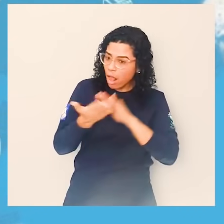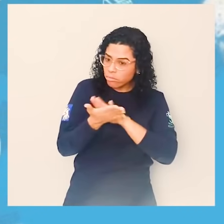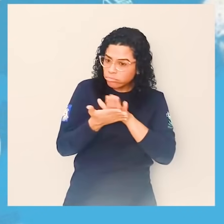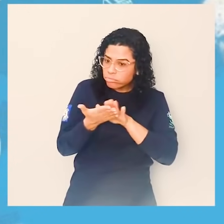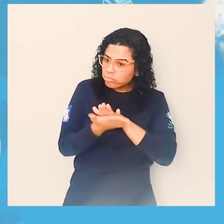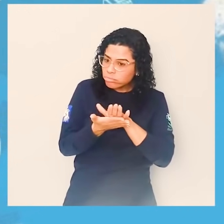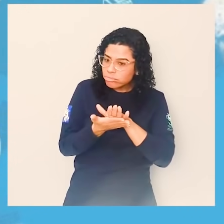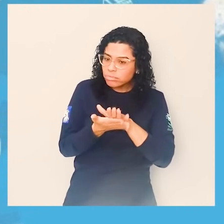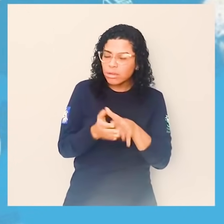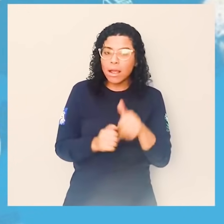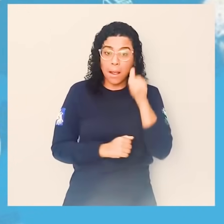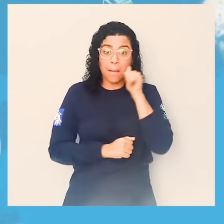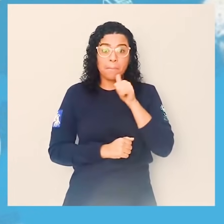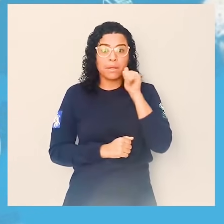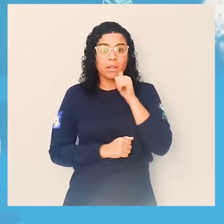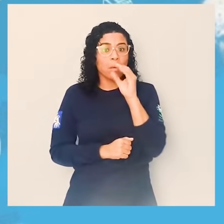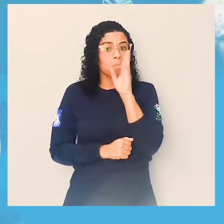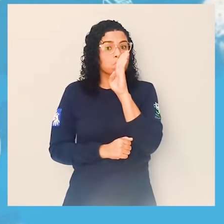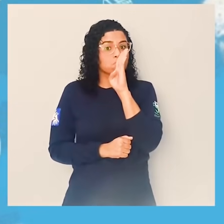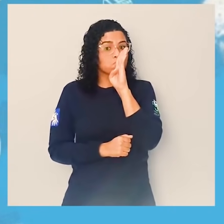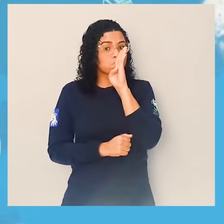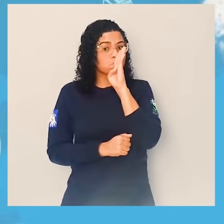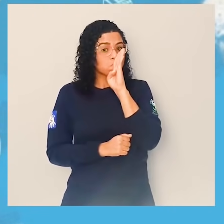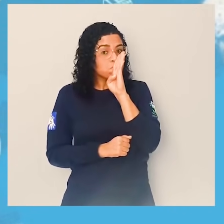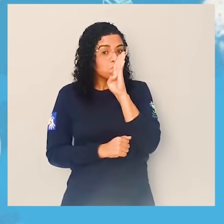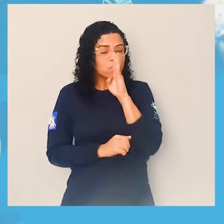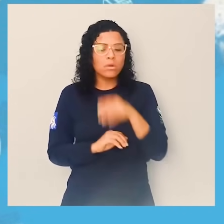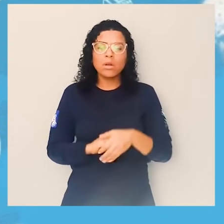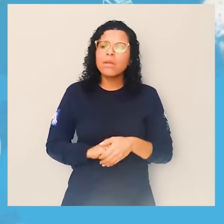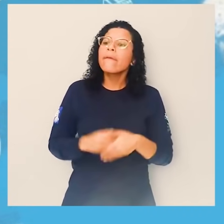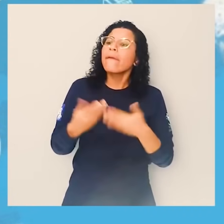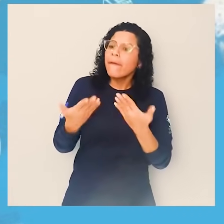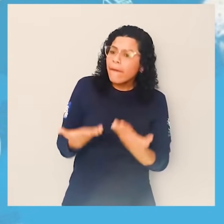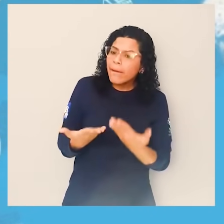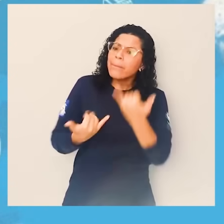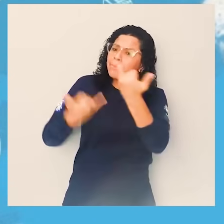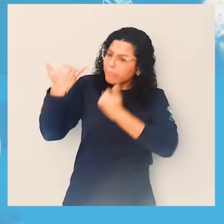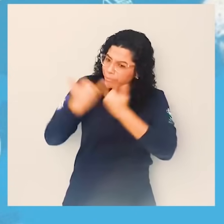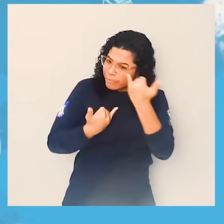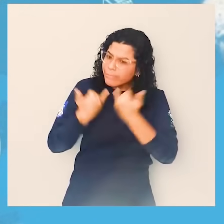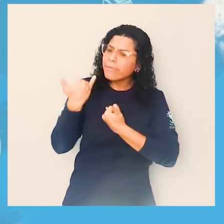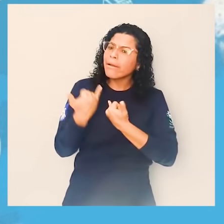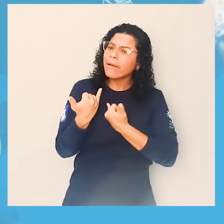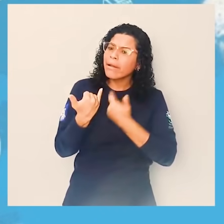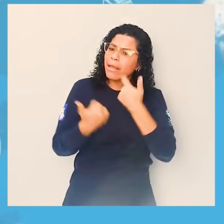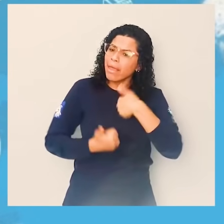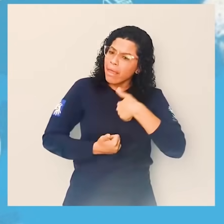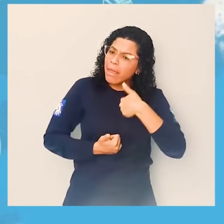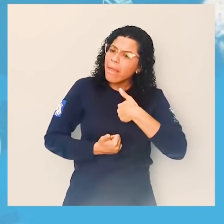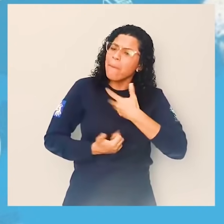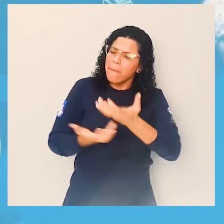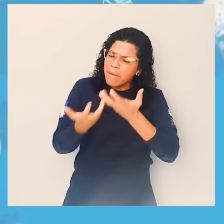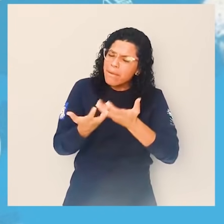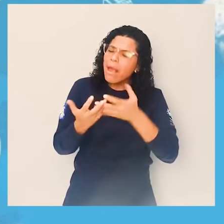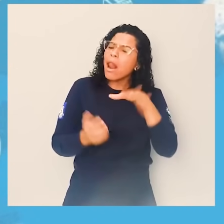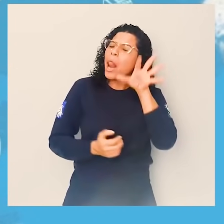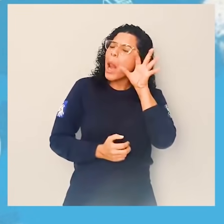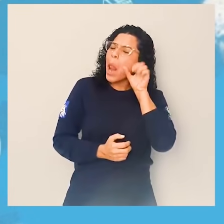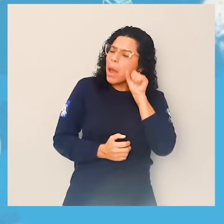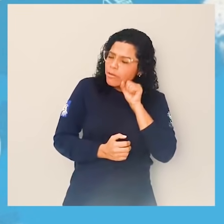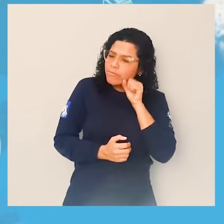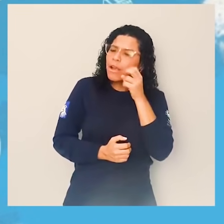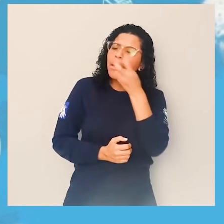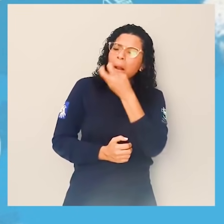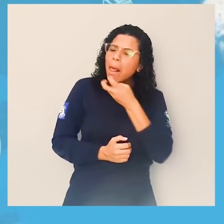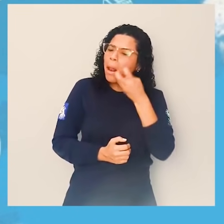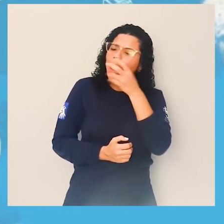dizer alguma coisa?" A menininha nada. "Como é, minha flor? Diga alguma coisa para o seu rei ouvir.